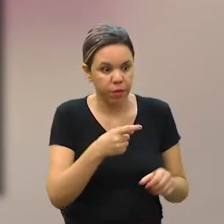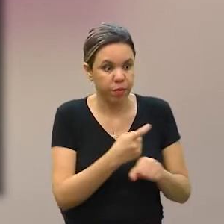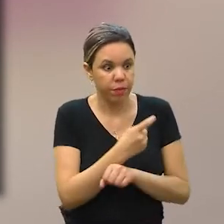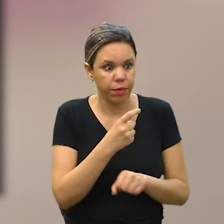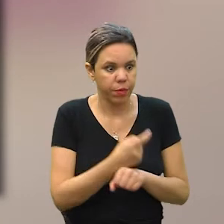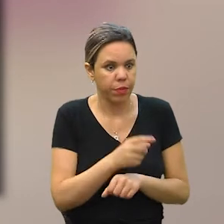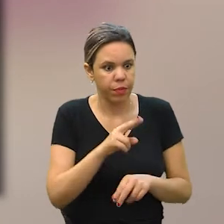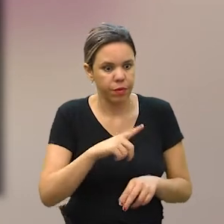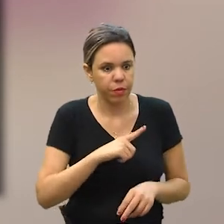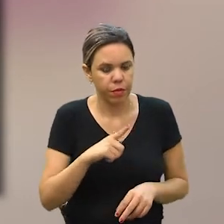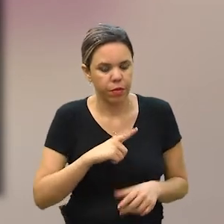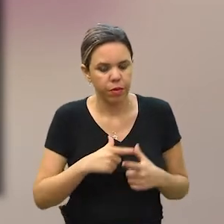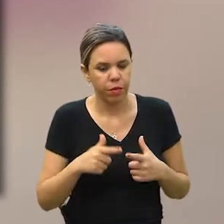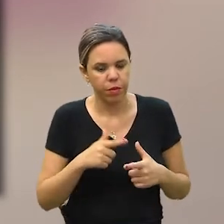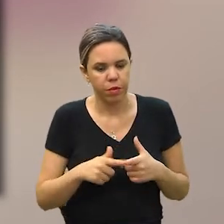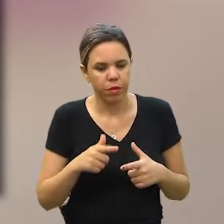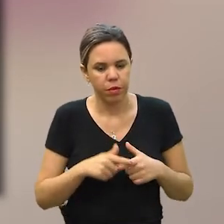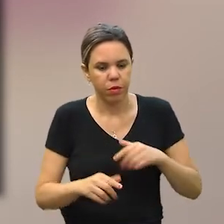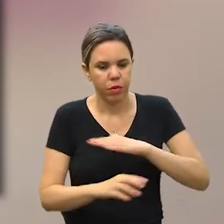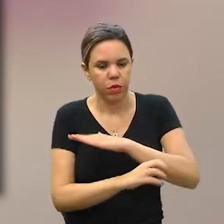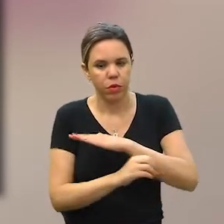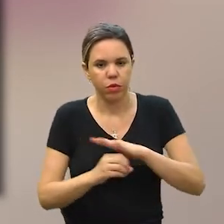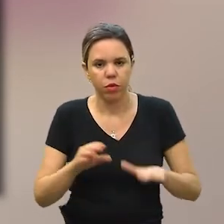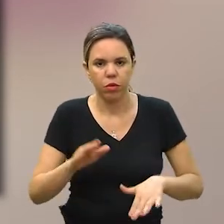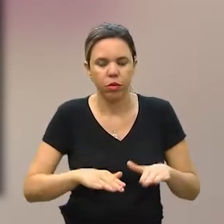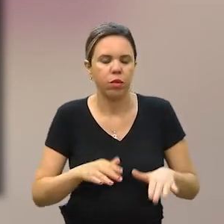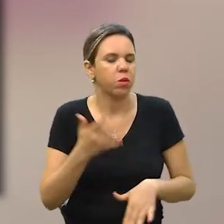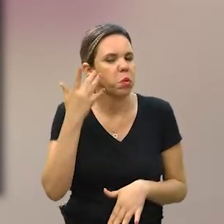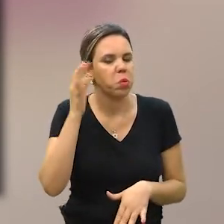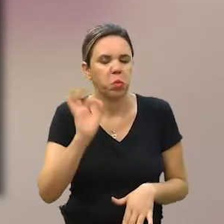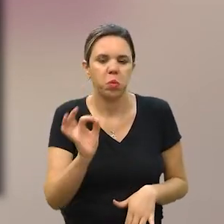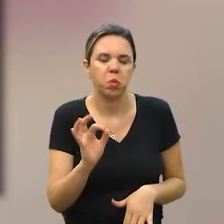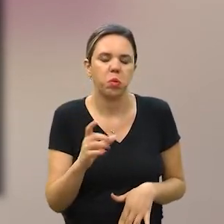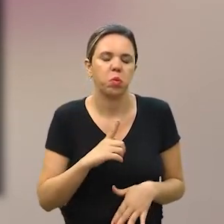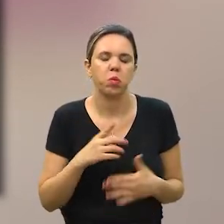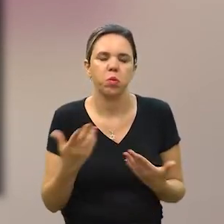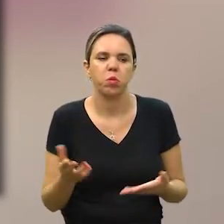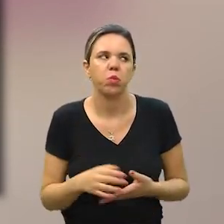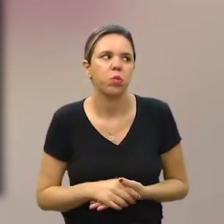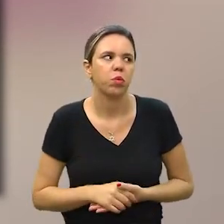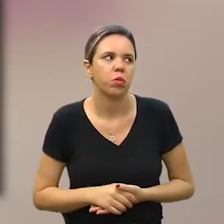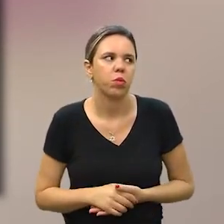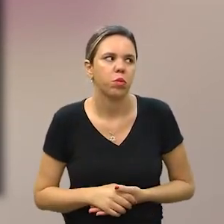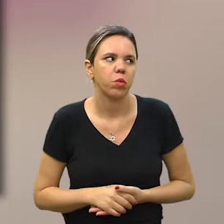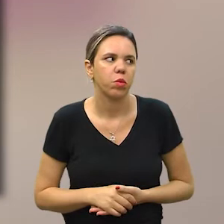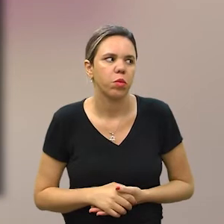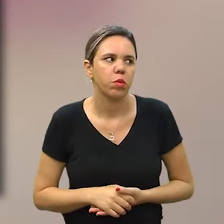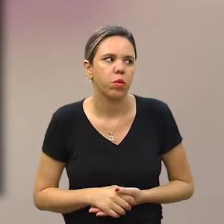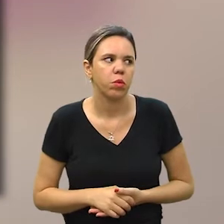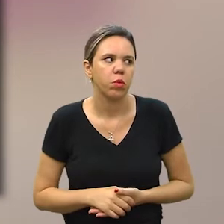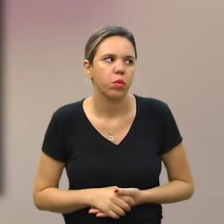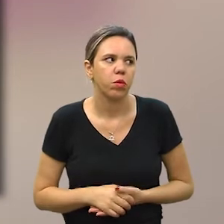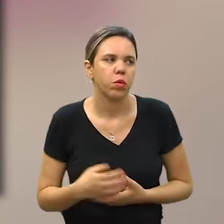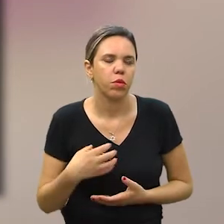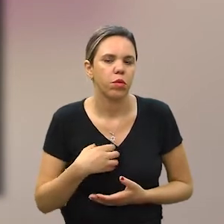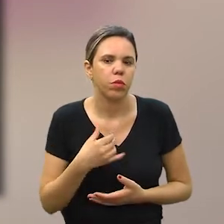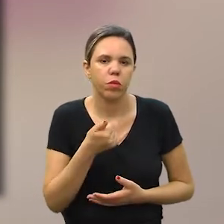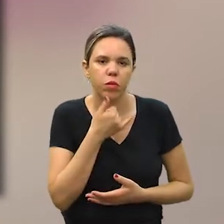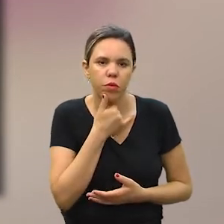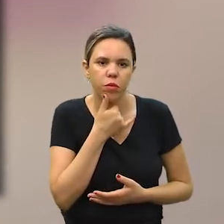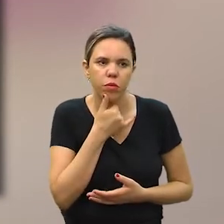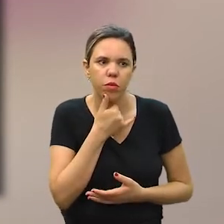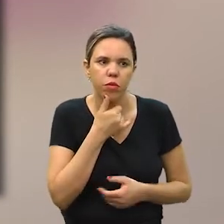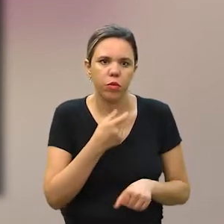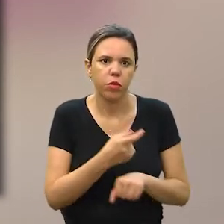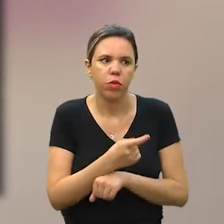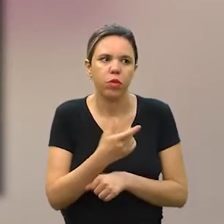se descobrir que ela tinha uma trombofilia que muitas vezes ela nem sabia que tinha, sabe, Viviane? Né? Então, é a forma mais triste